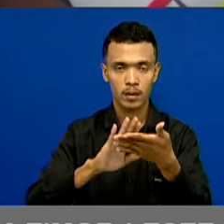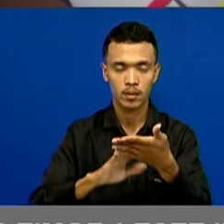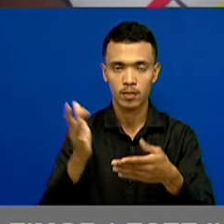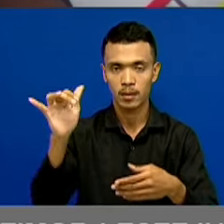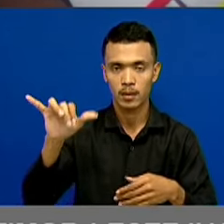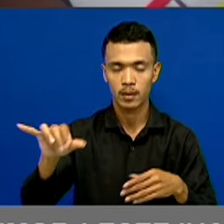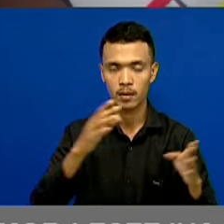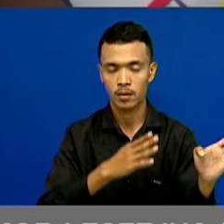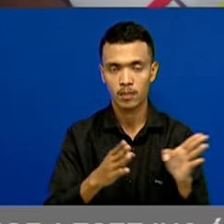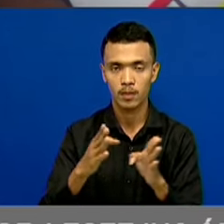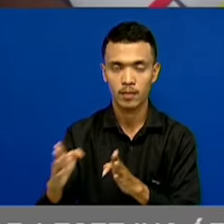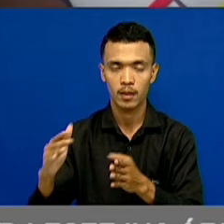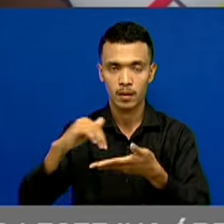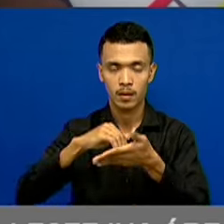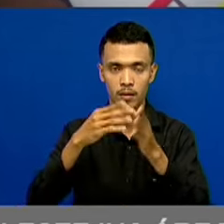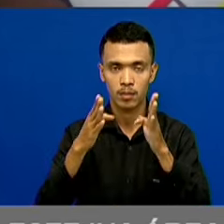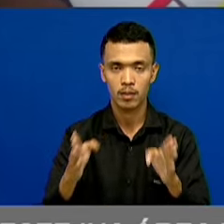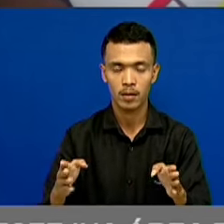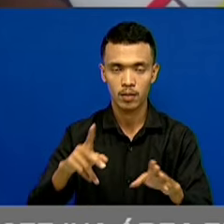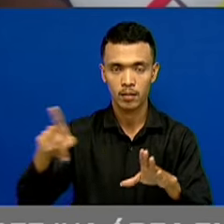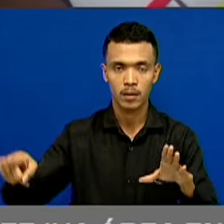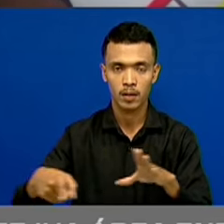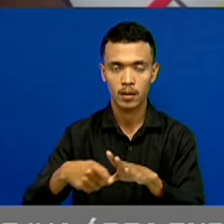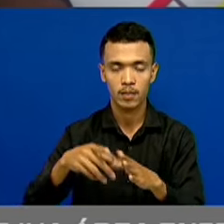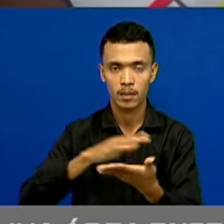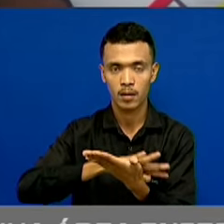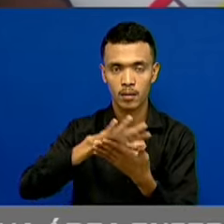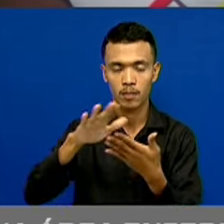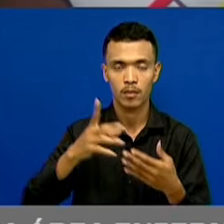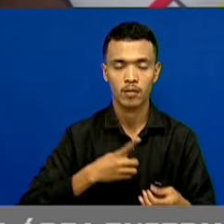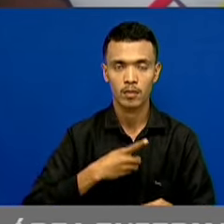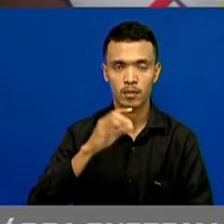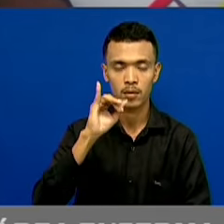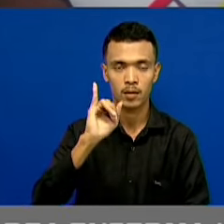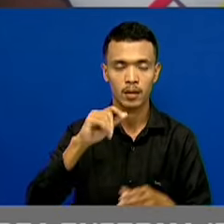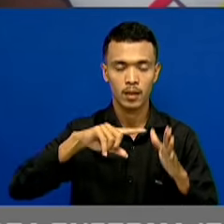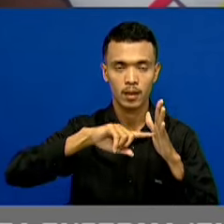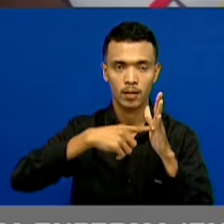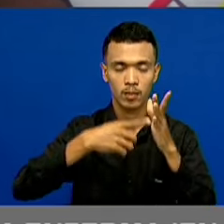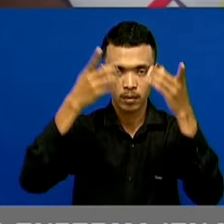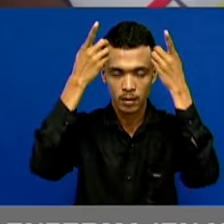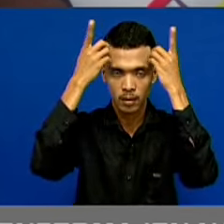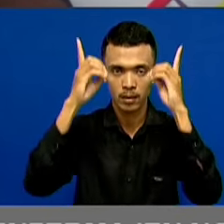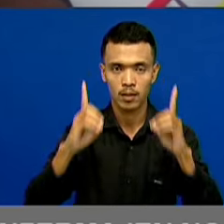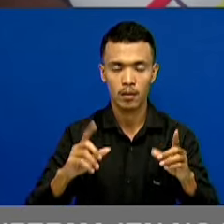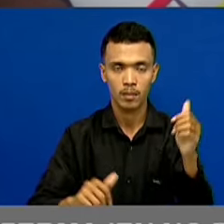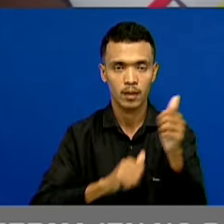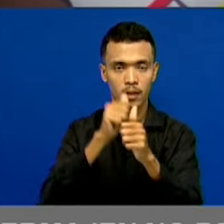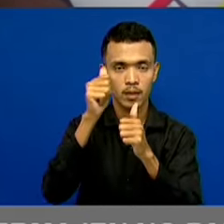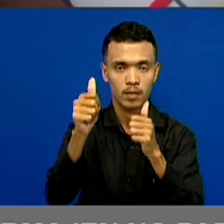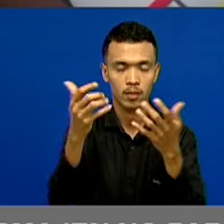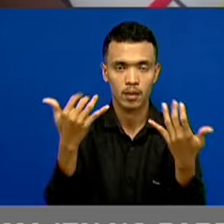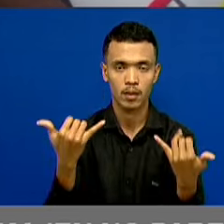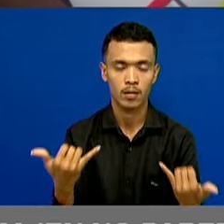mobiliza Shira nos estudantes, atu participa e limpeza Shira Dili, hau husi circular nebe fosai, da daune.